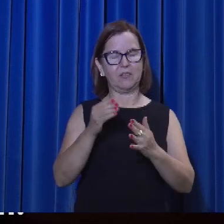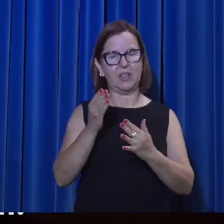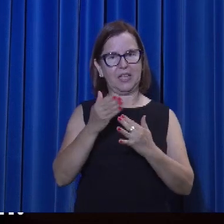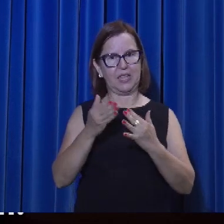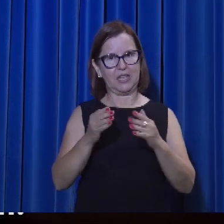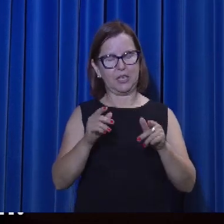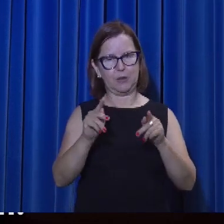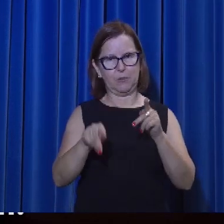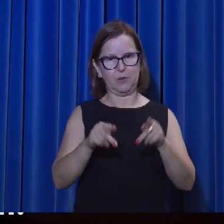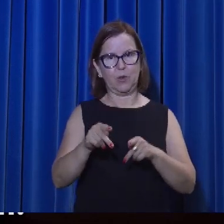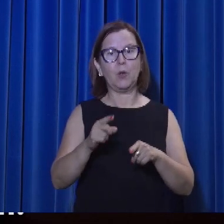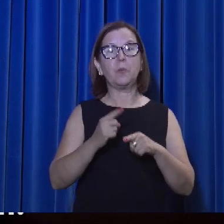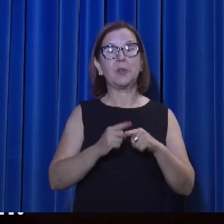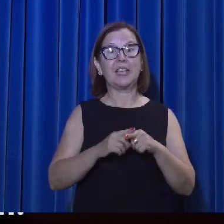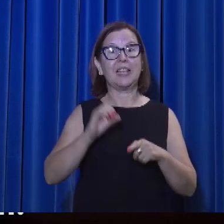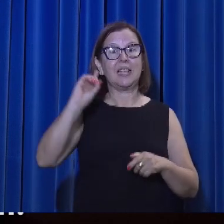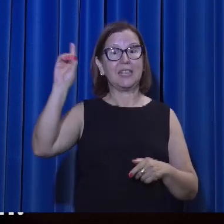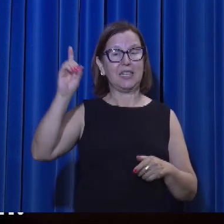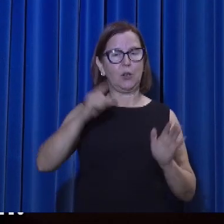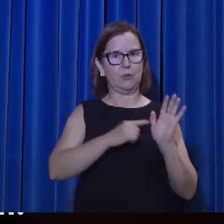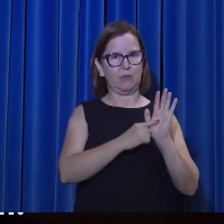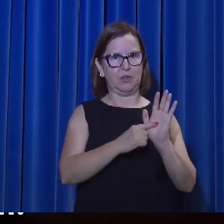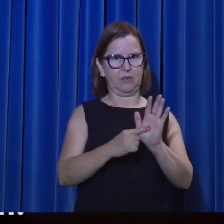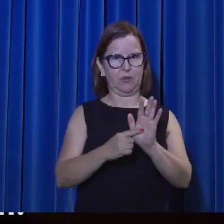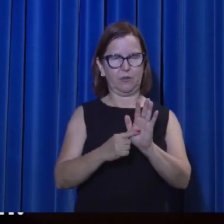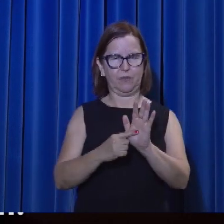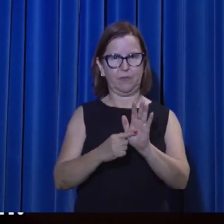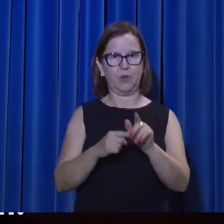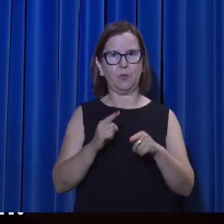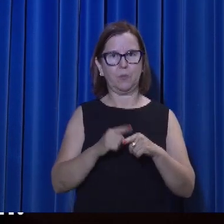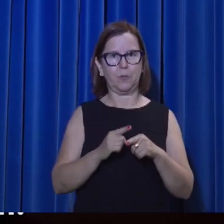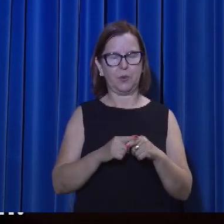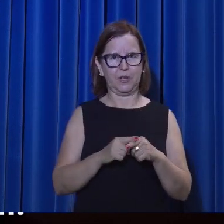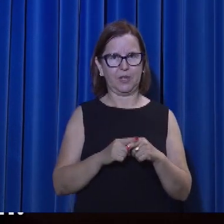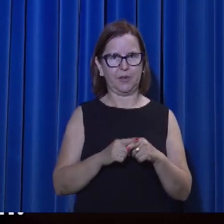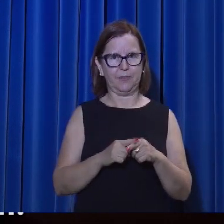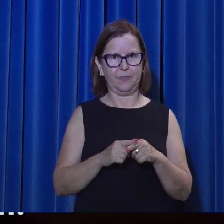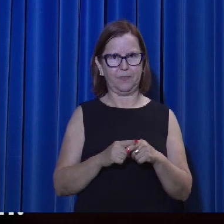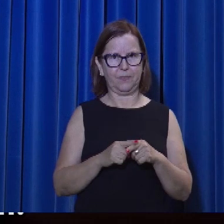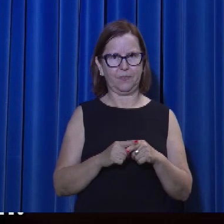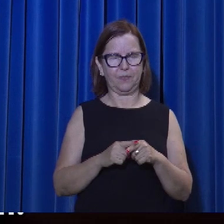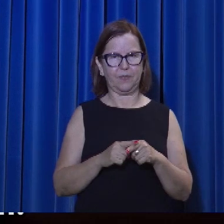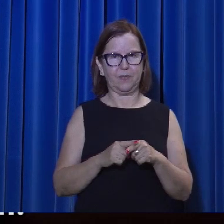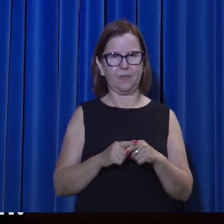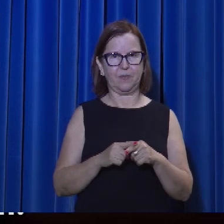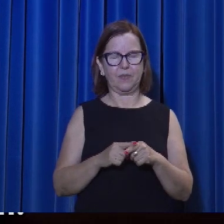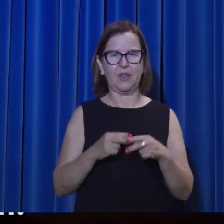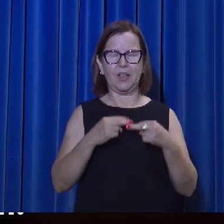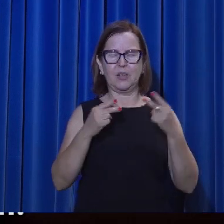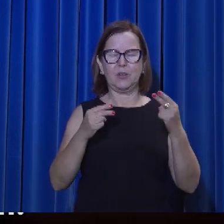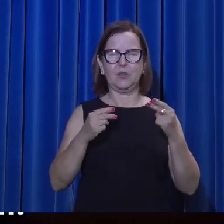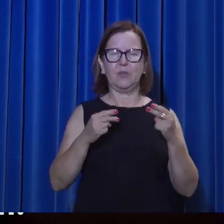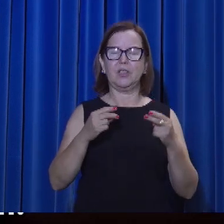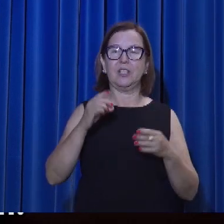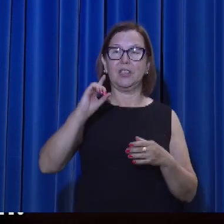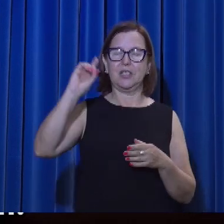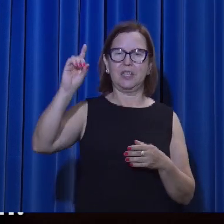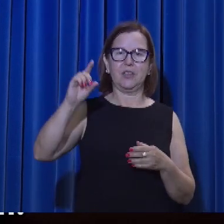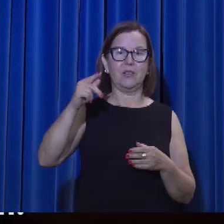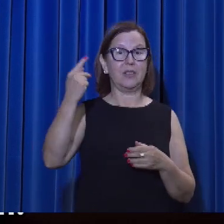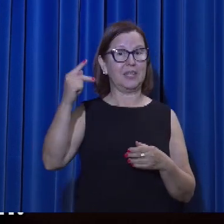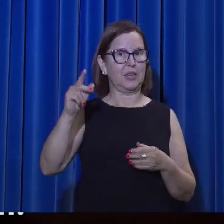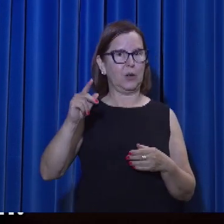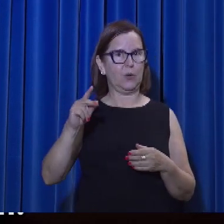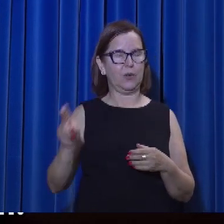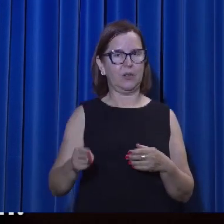Deus lhes manifestou. Porque os atributos invisíveis de Deus, assim o seu eterno poder,